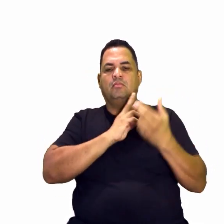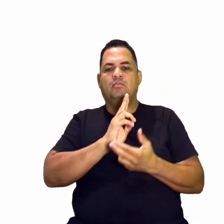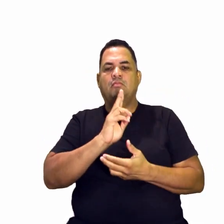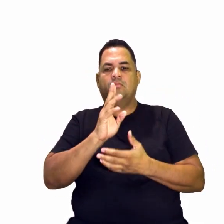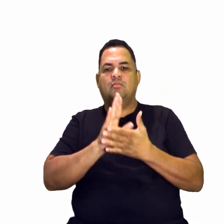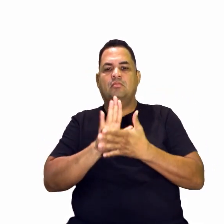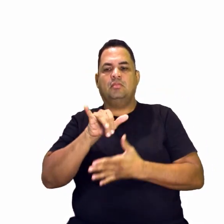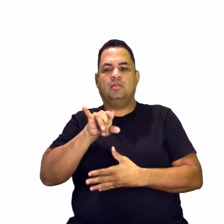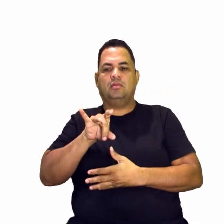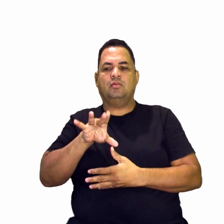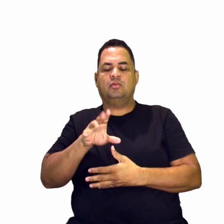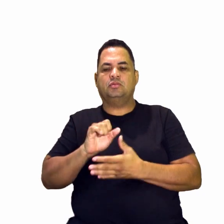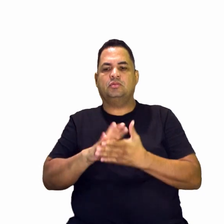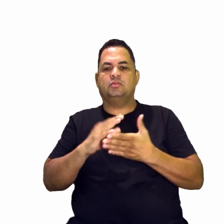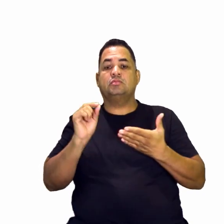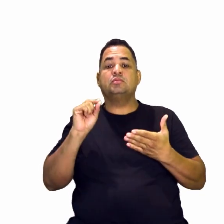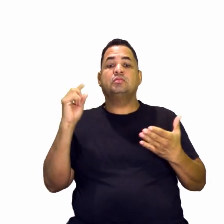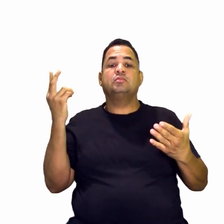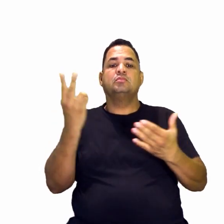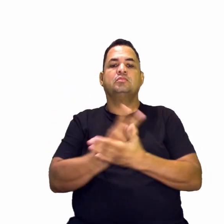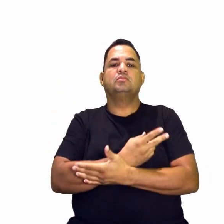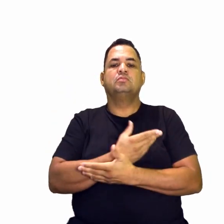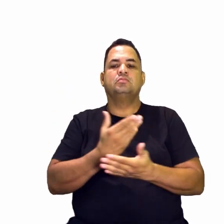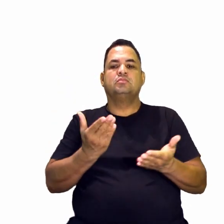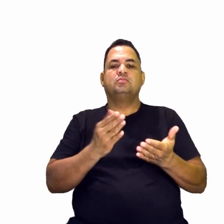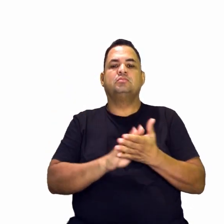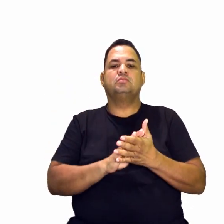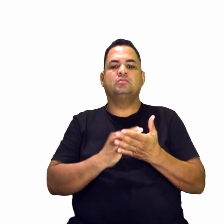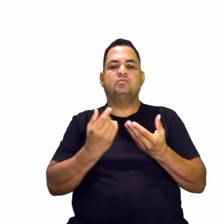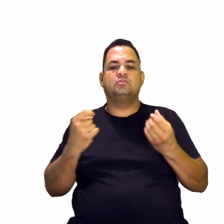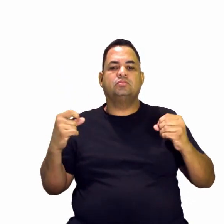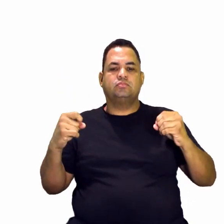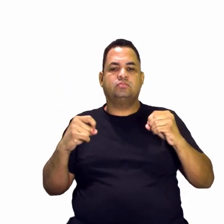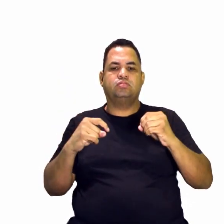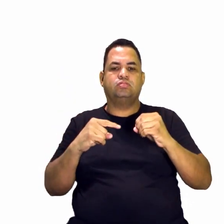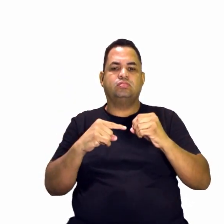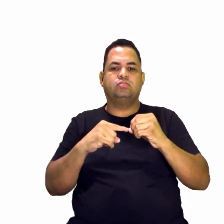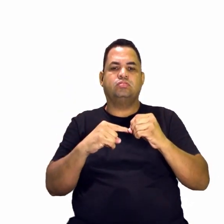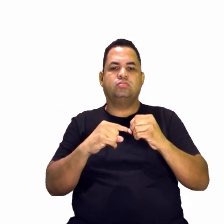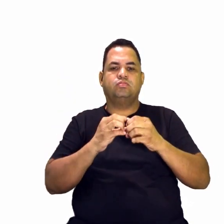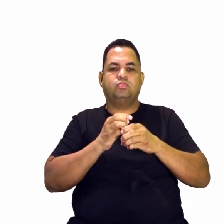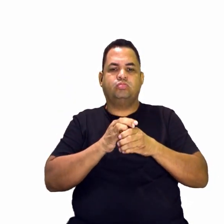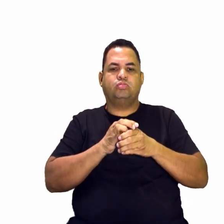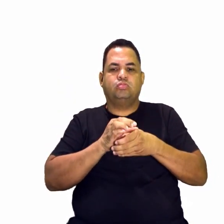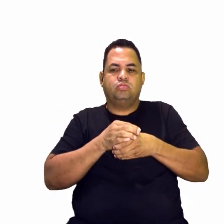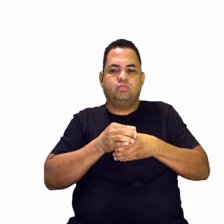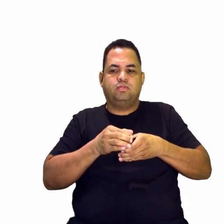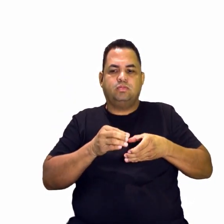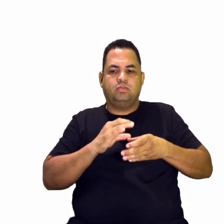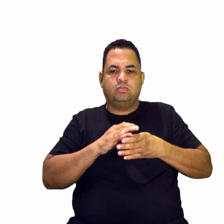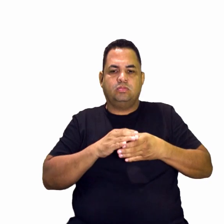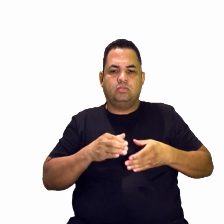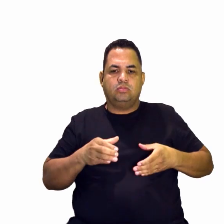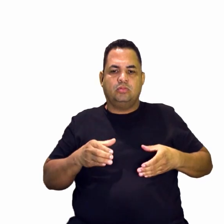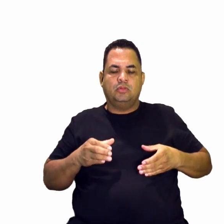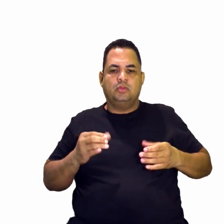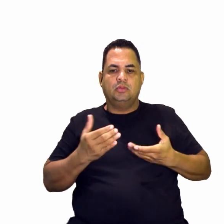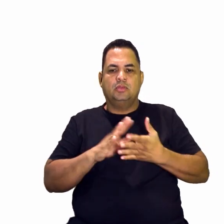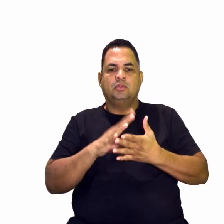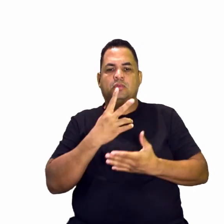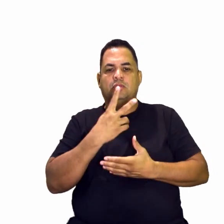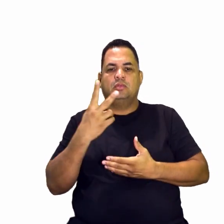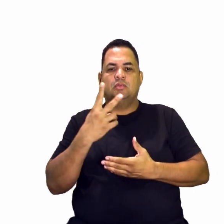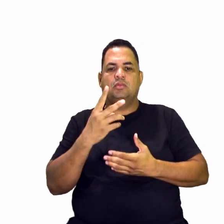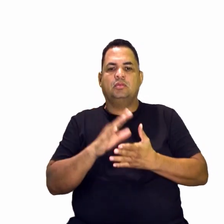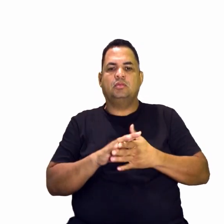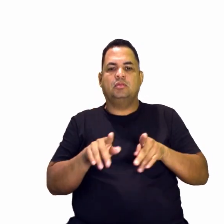processo meiótico ali. O que vai acontecer? Ele vai fecundar, mas para que ele chegue ao núcleo, esses dois